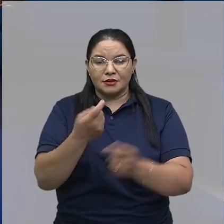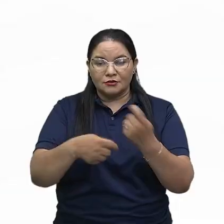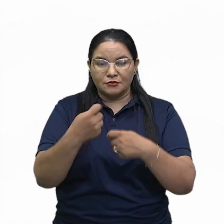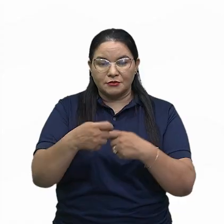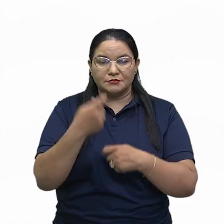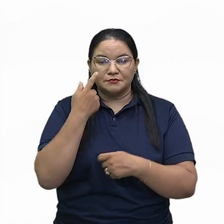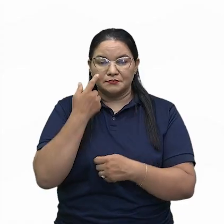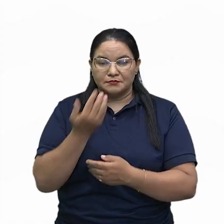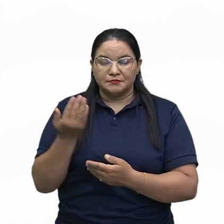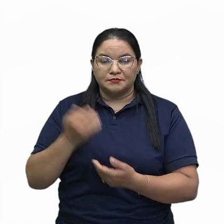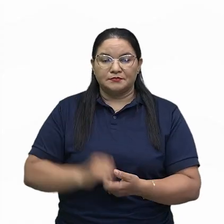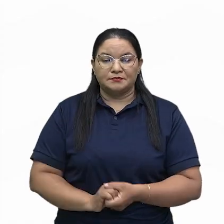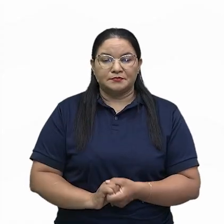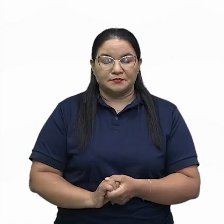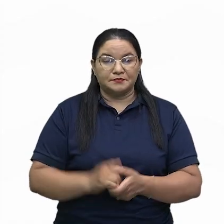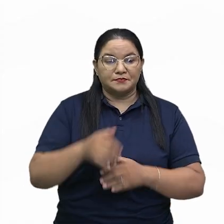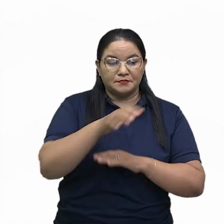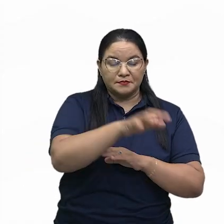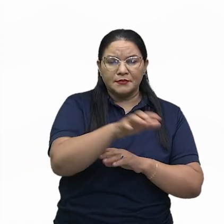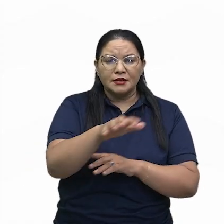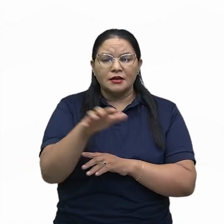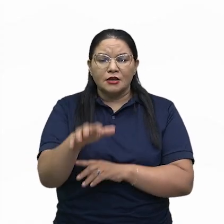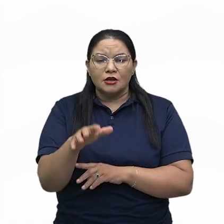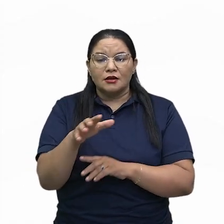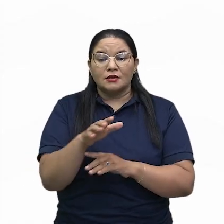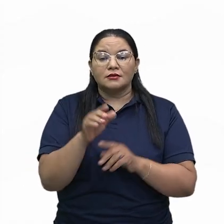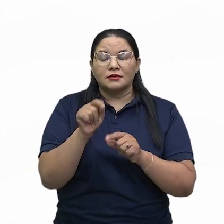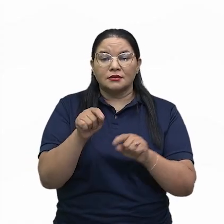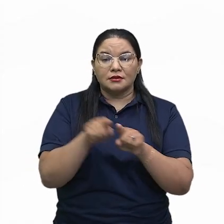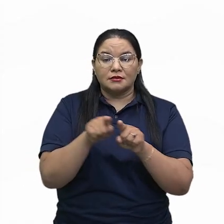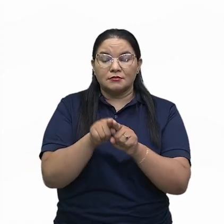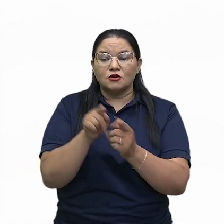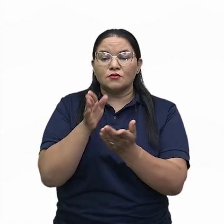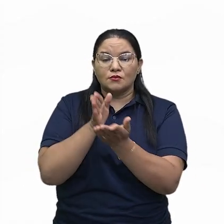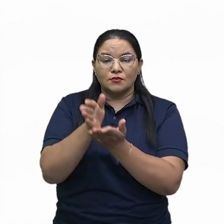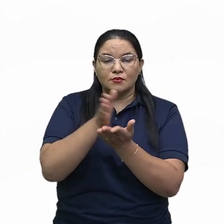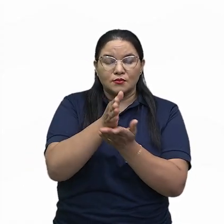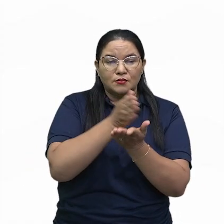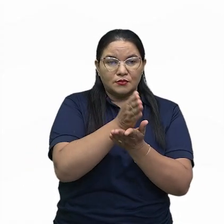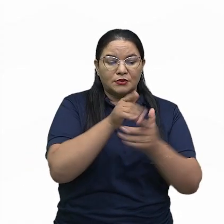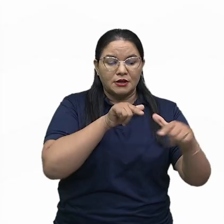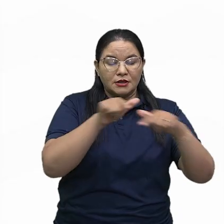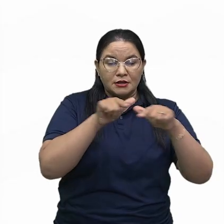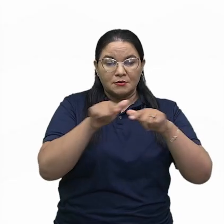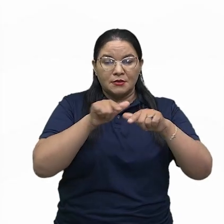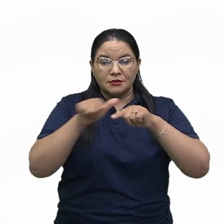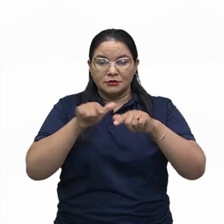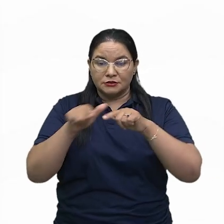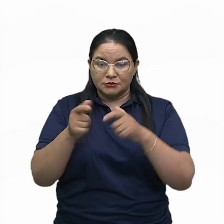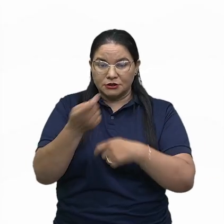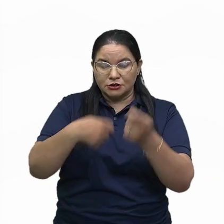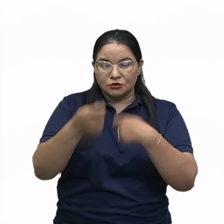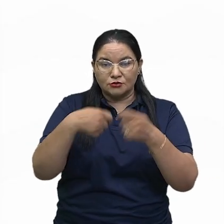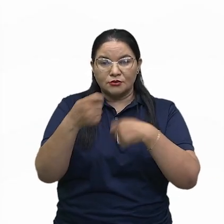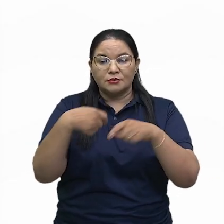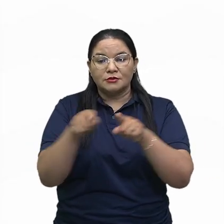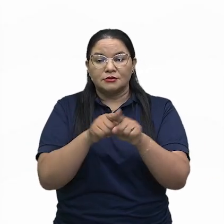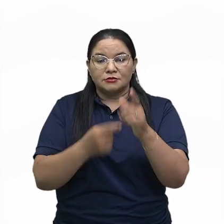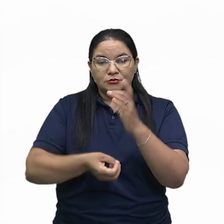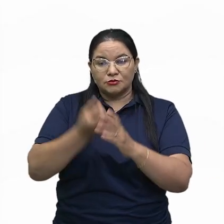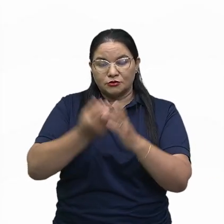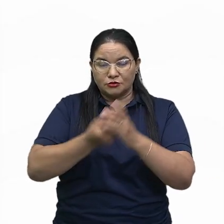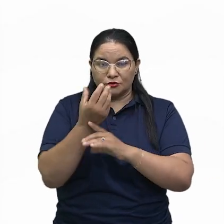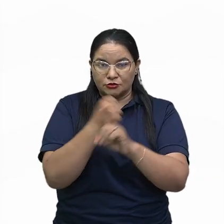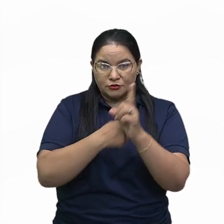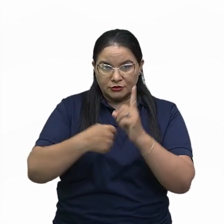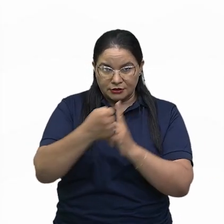aqui comigo. Os setores da economia são segmentos em que se dividem as atividades econômicas e produtivas